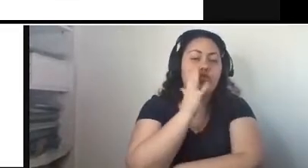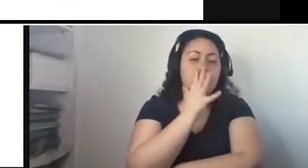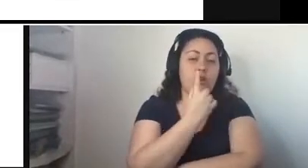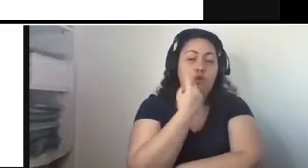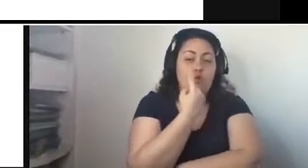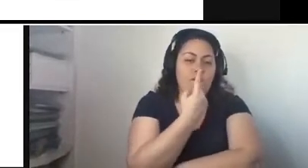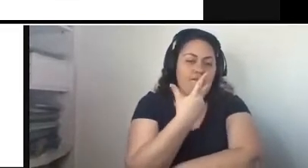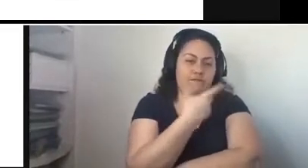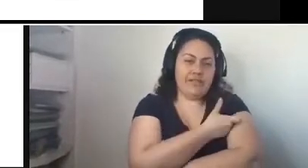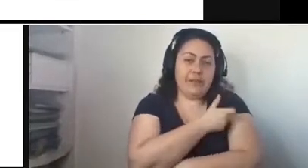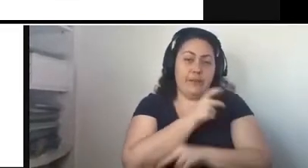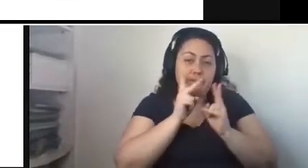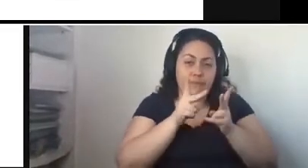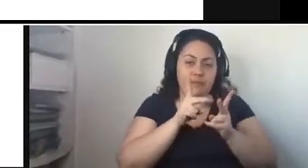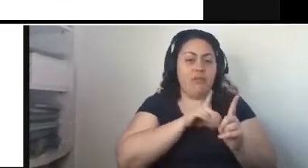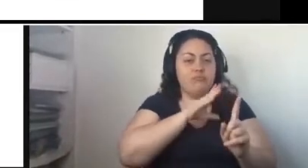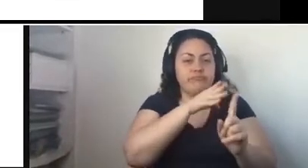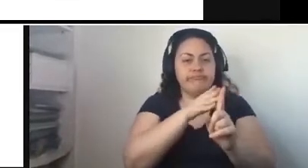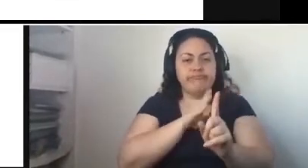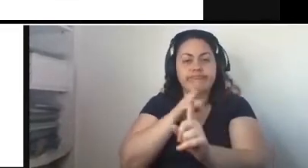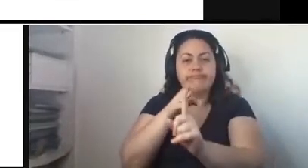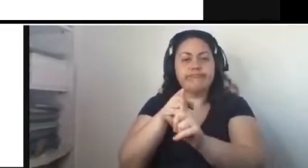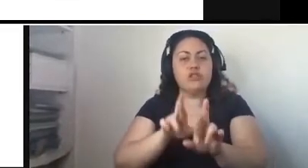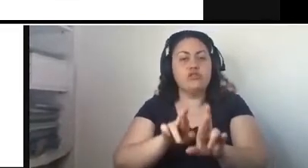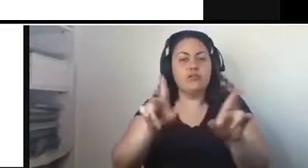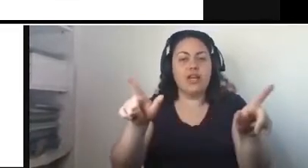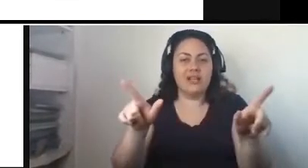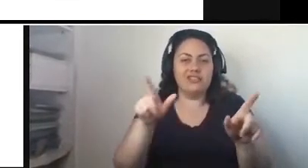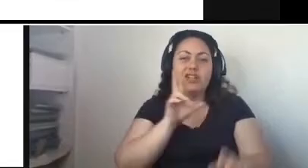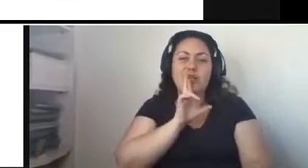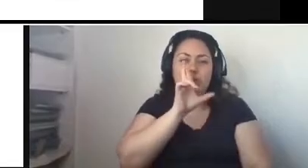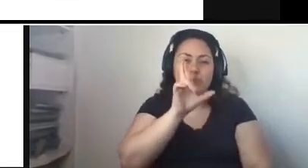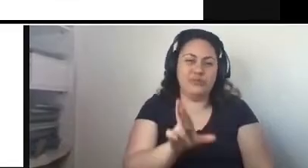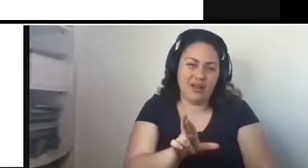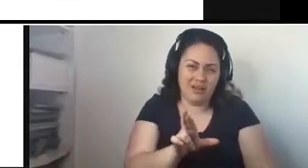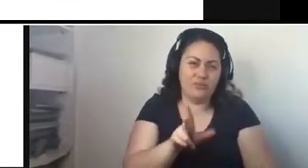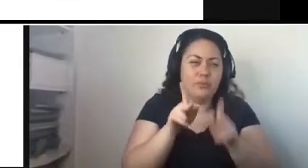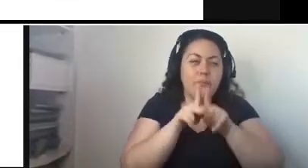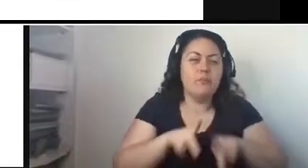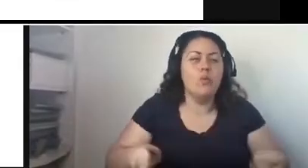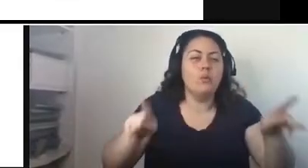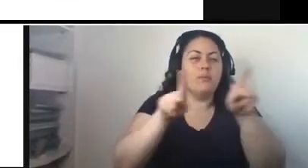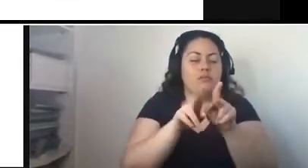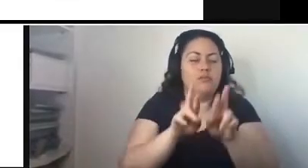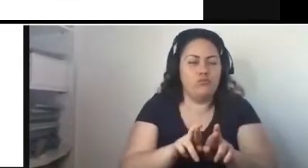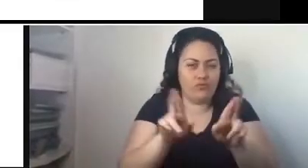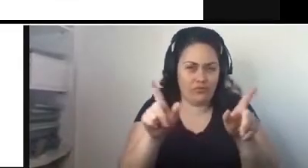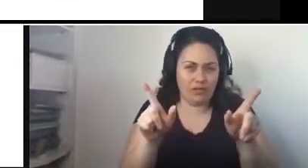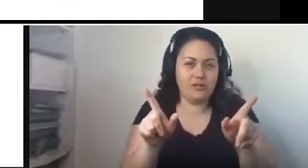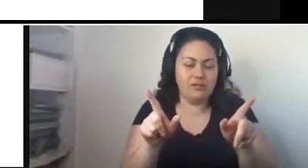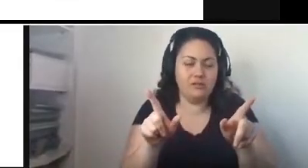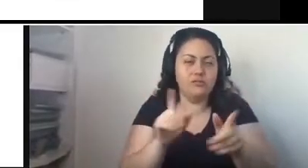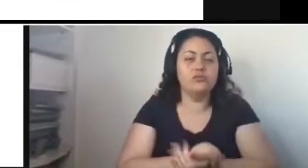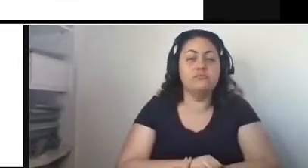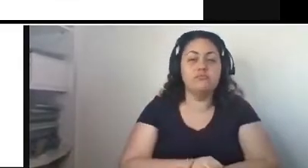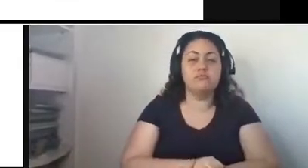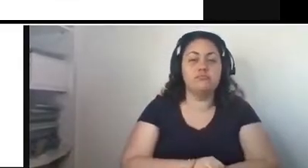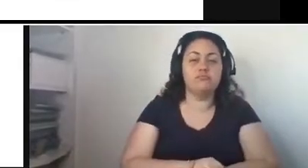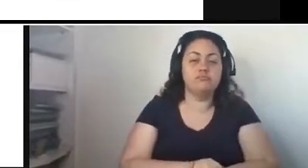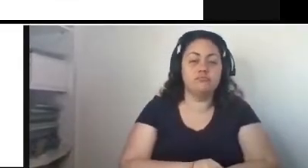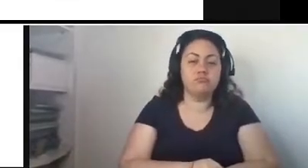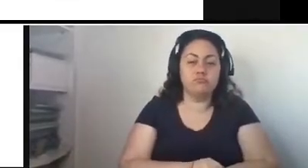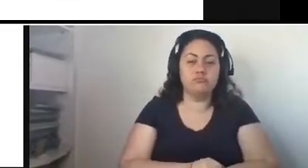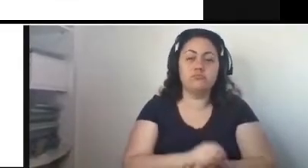gerar eficácias diferentes em sociedades diferentes, populações diferentes, mesmo eficácias que